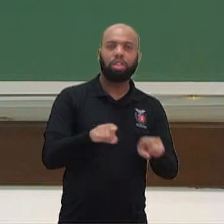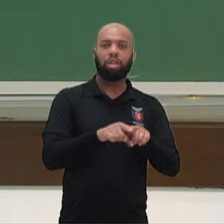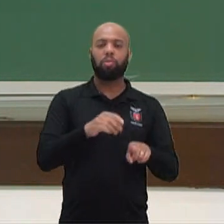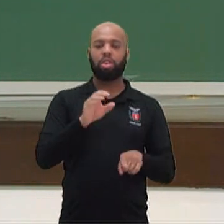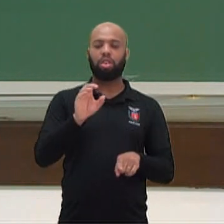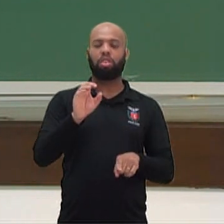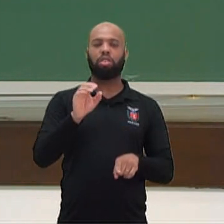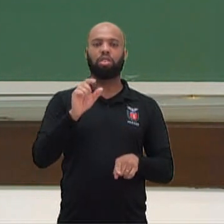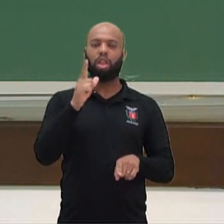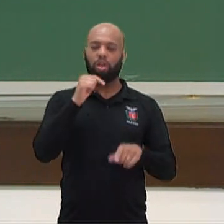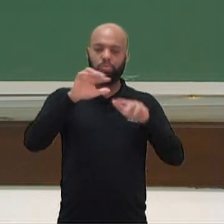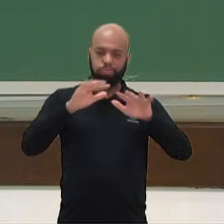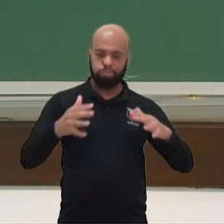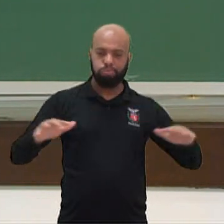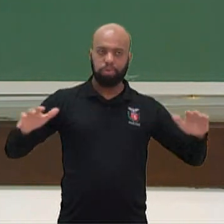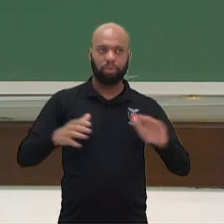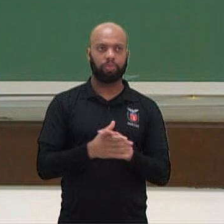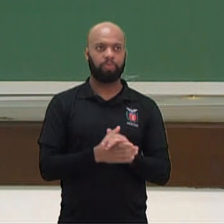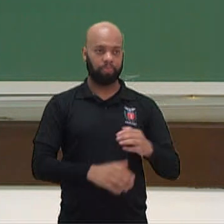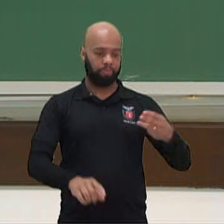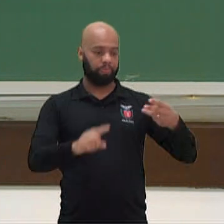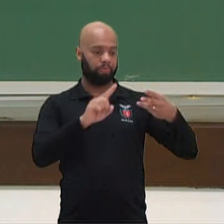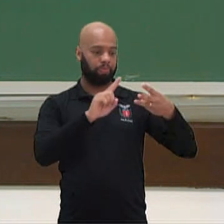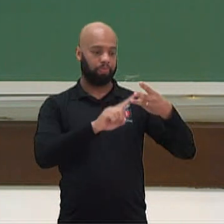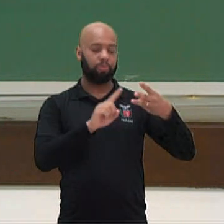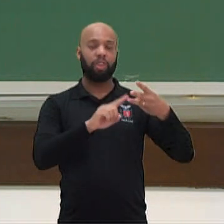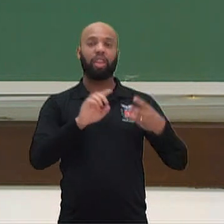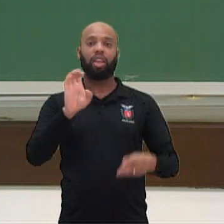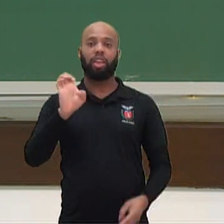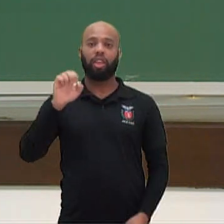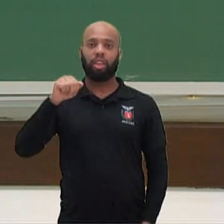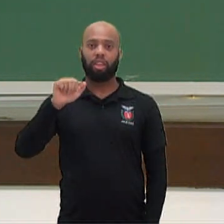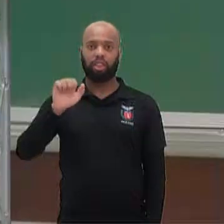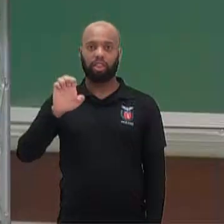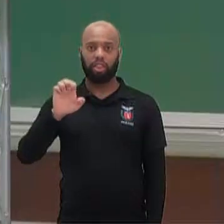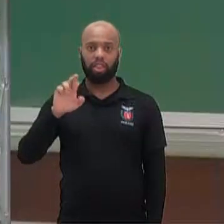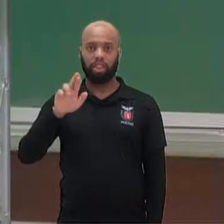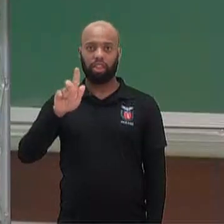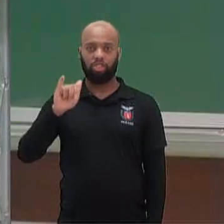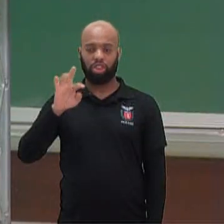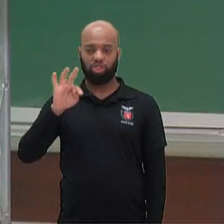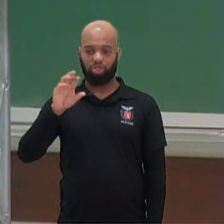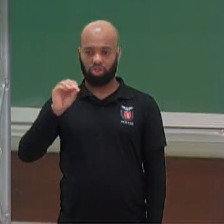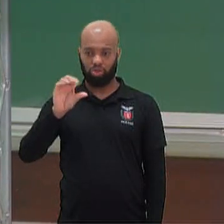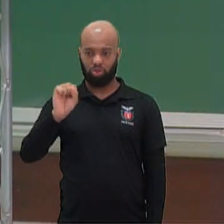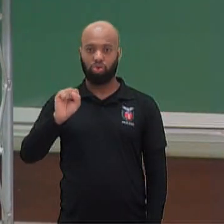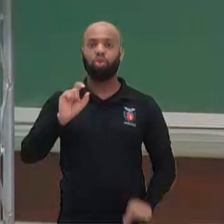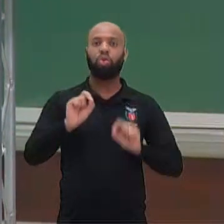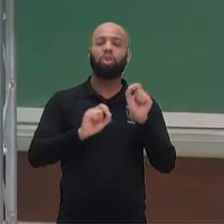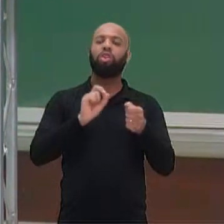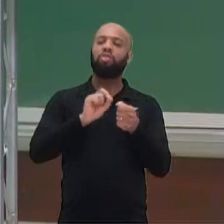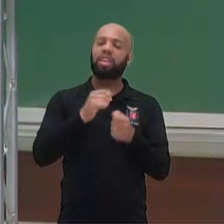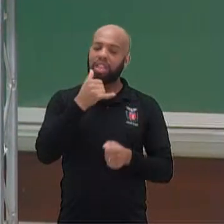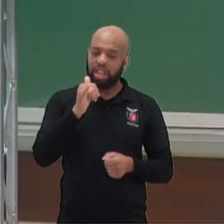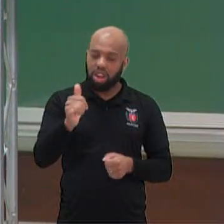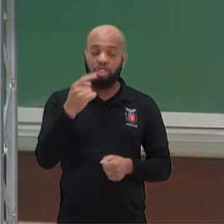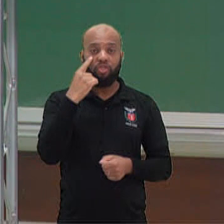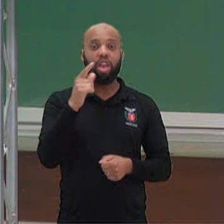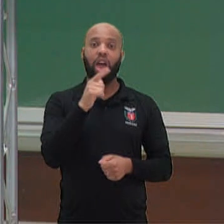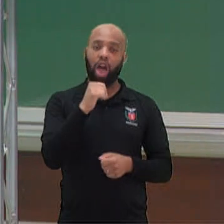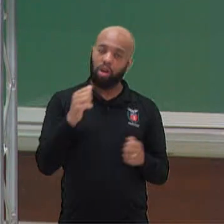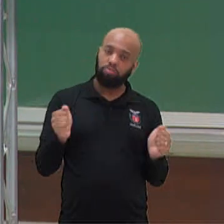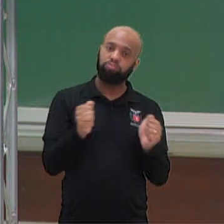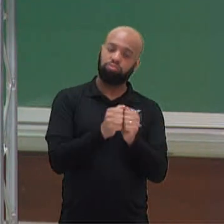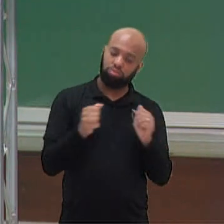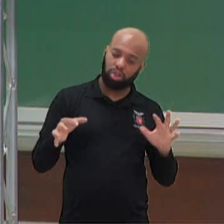recursos energéticos são aqueles que geram energia. Então, ali, ó, você pode perceber que a água também está nos recursos